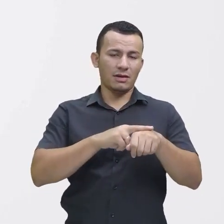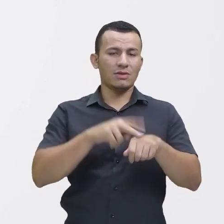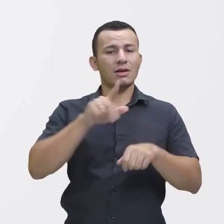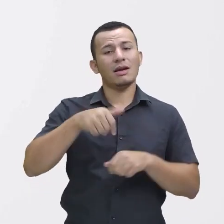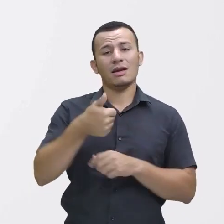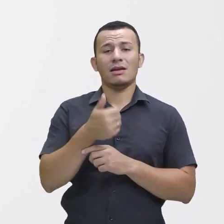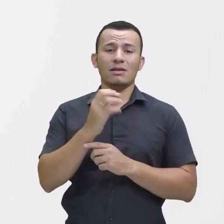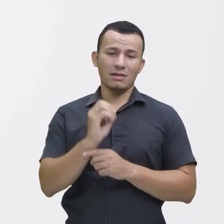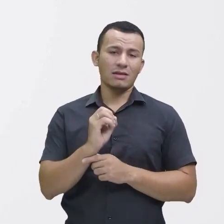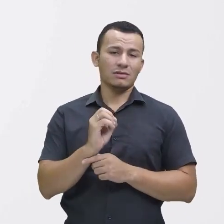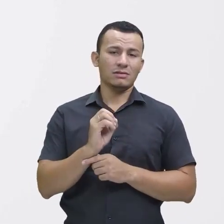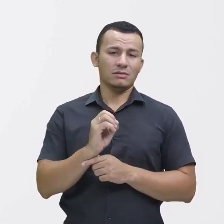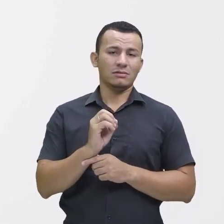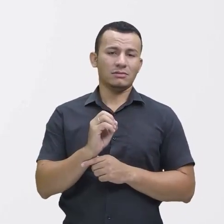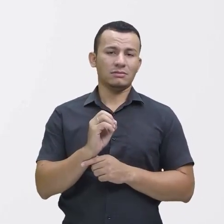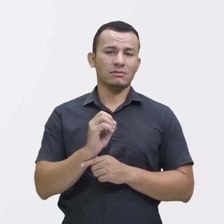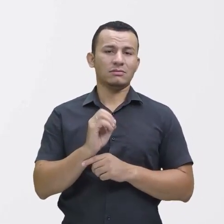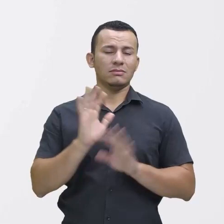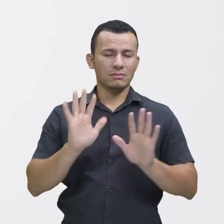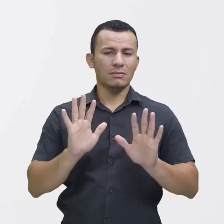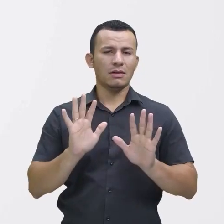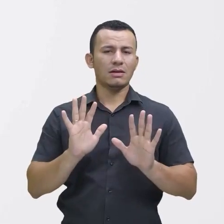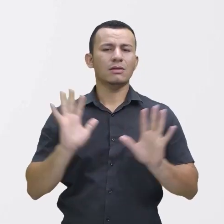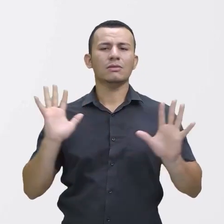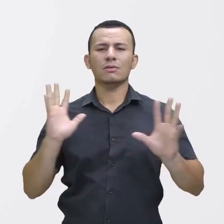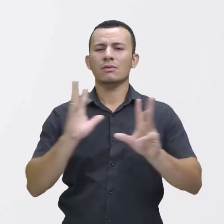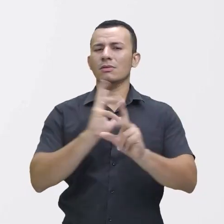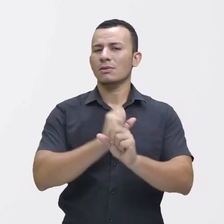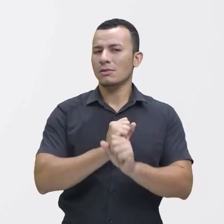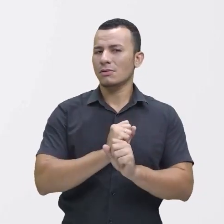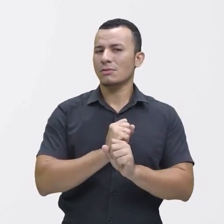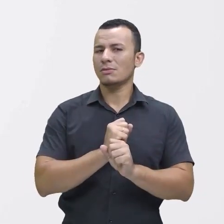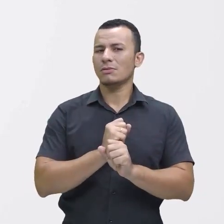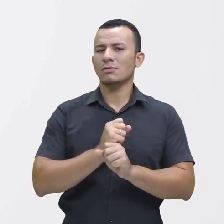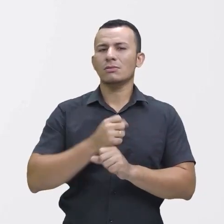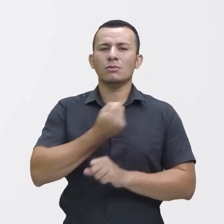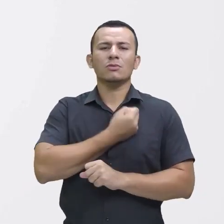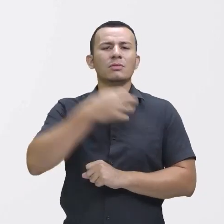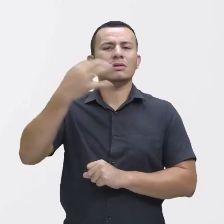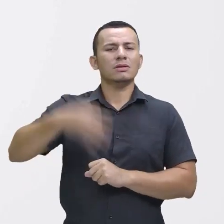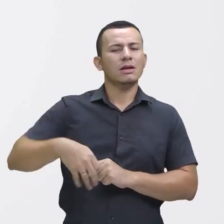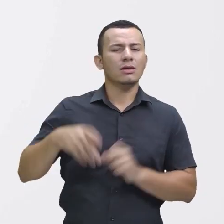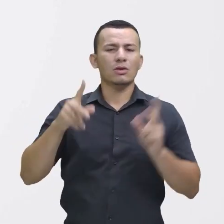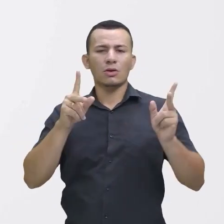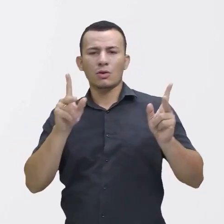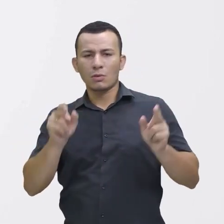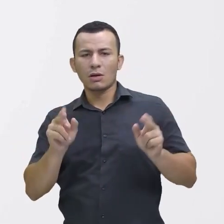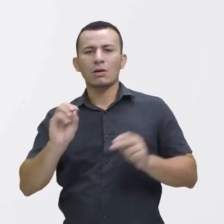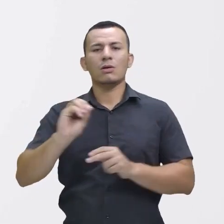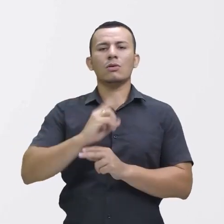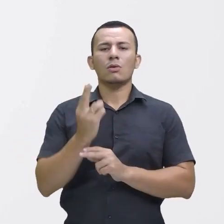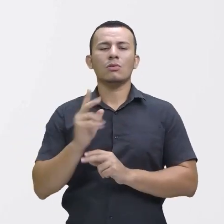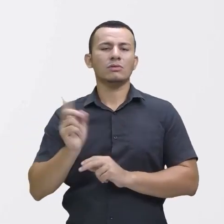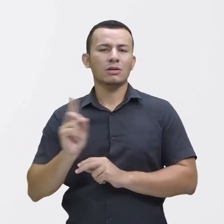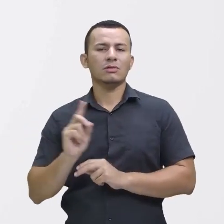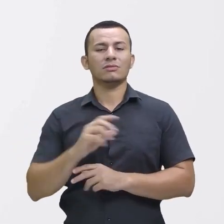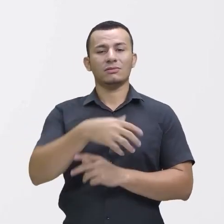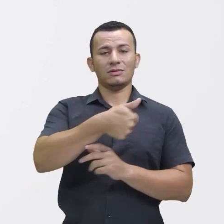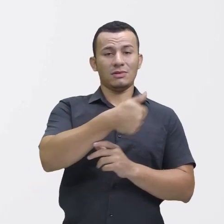são, aqui também é 10. Agora vamos fazer a nossa soma para ver se tem um resultado igual? 10 mais